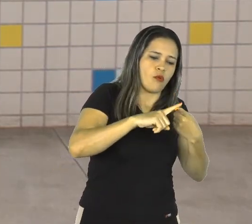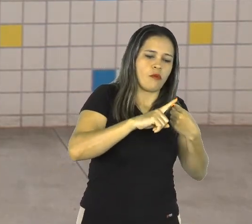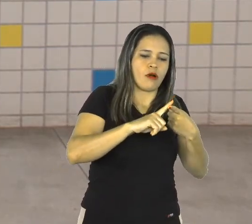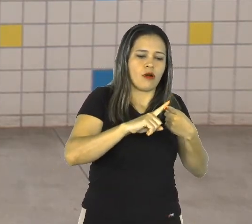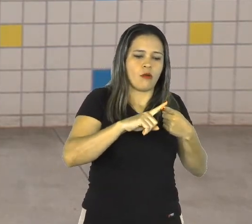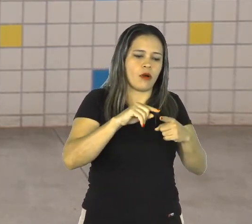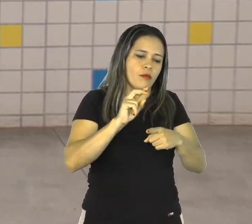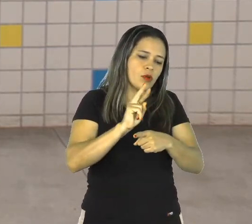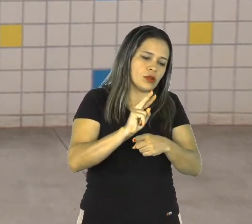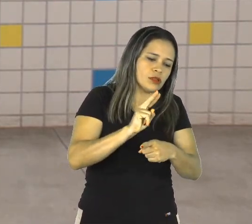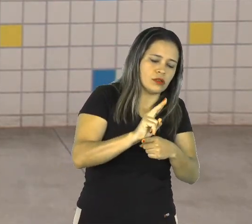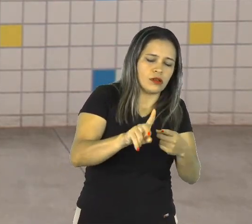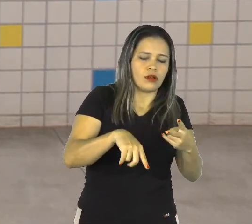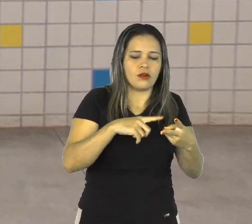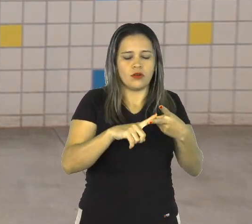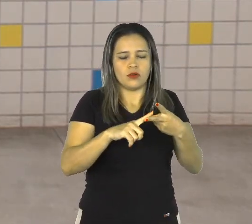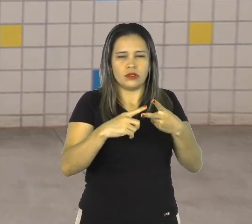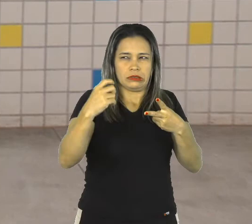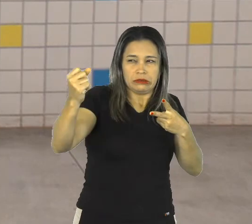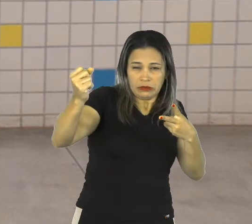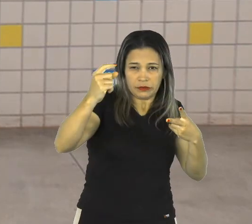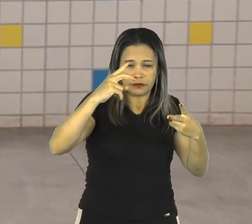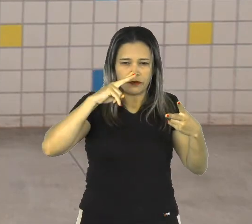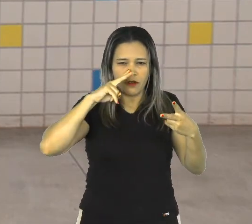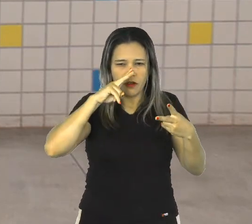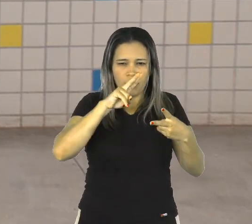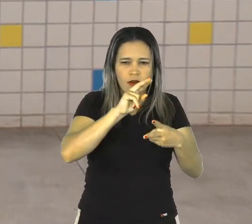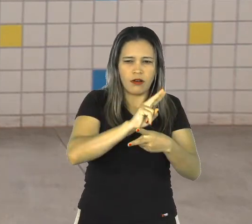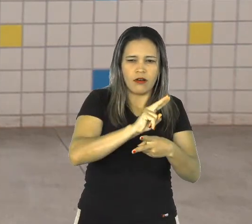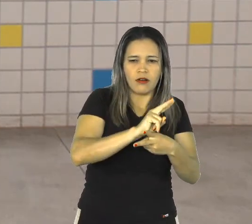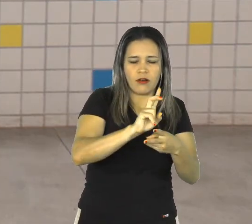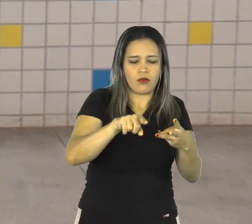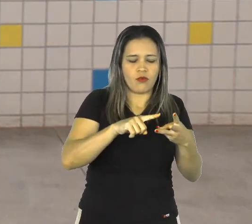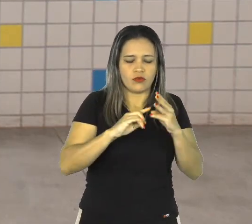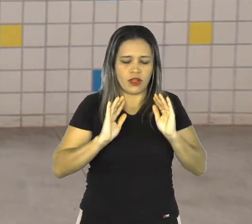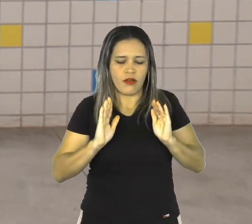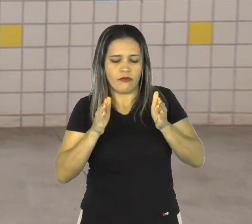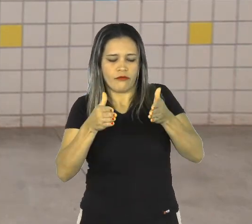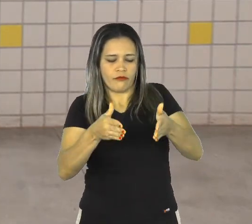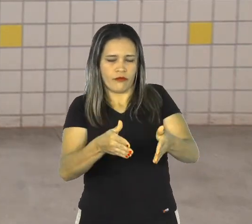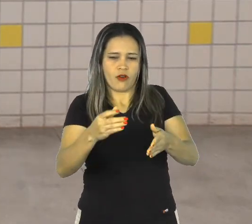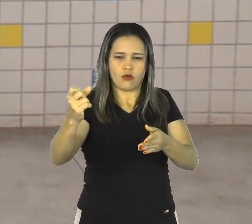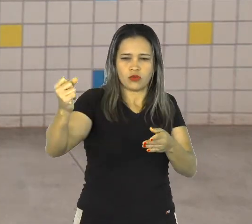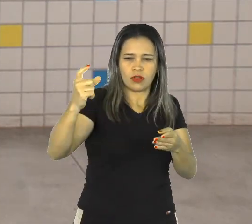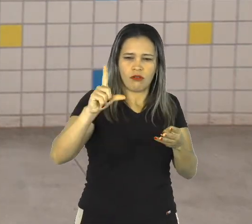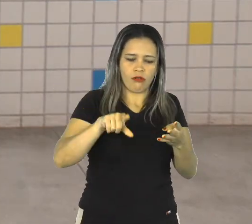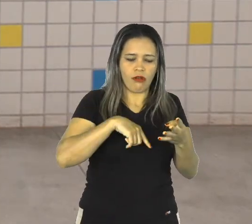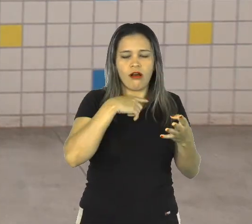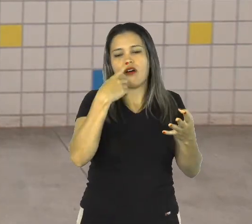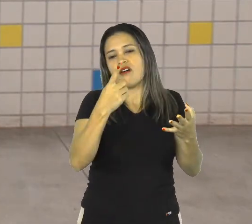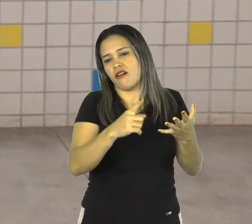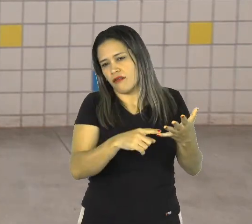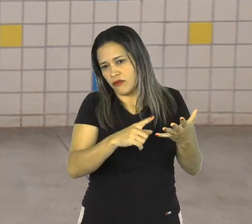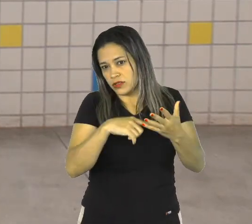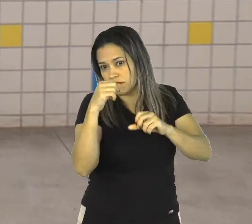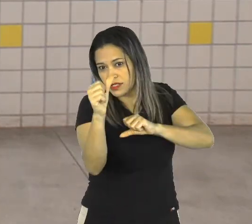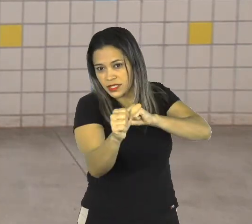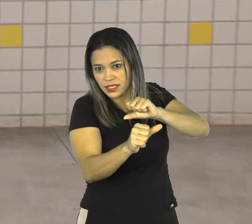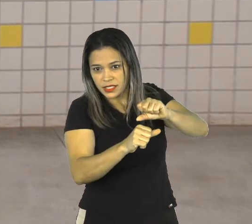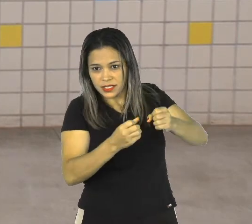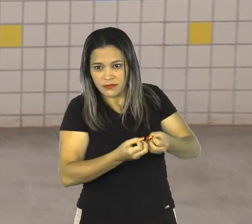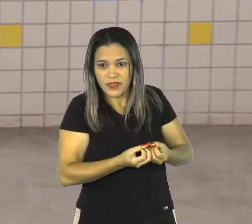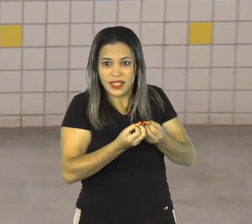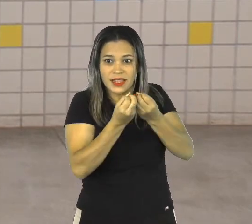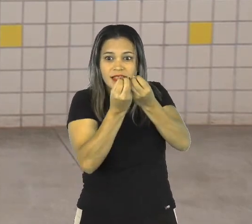a intensidade de luz, a outra vai ser o foco da luz e a outra vai